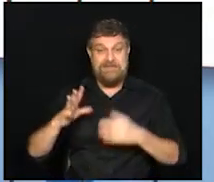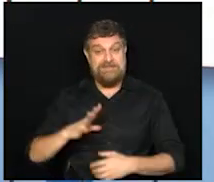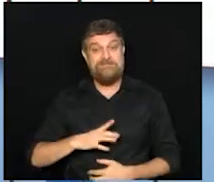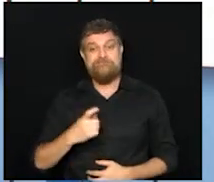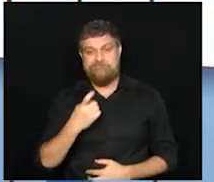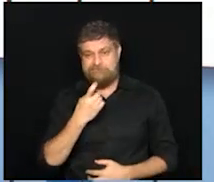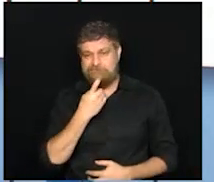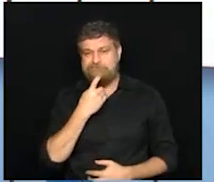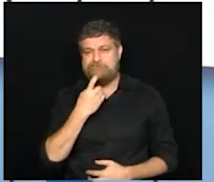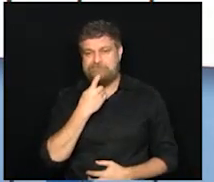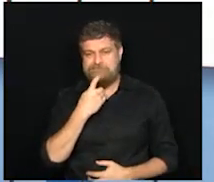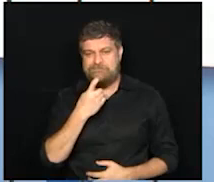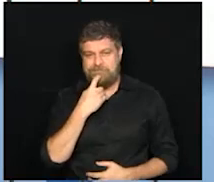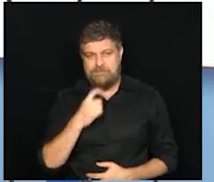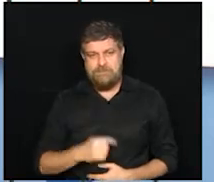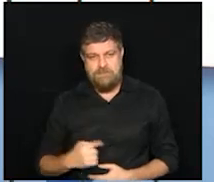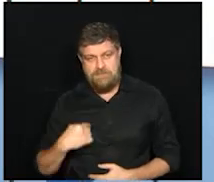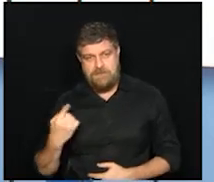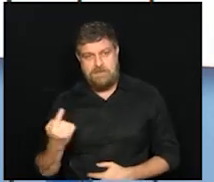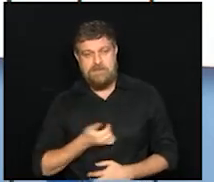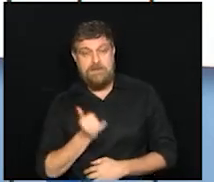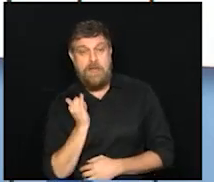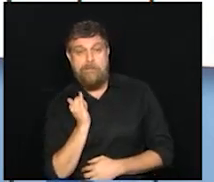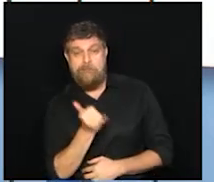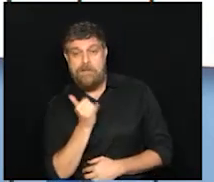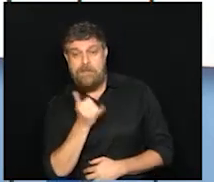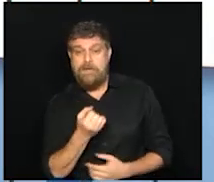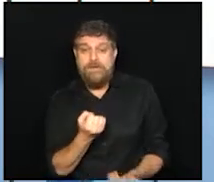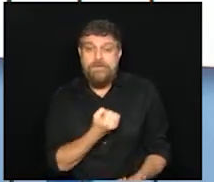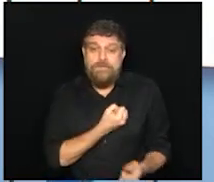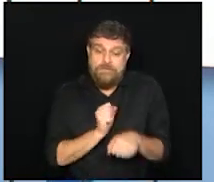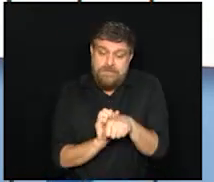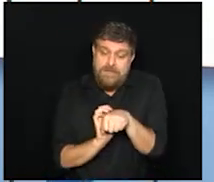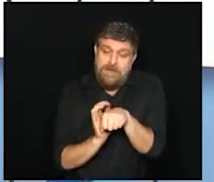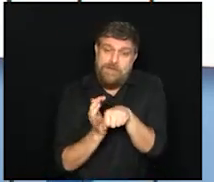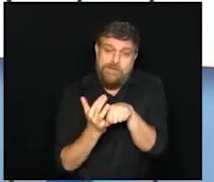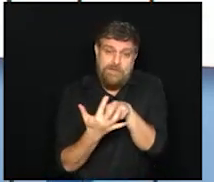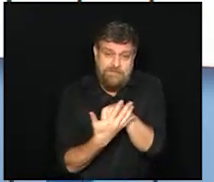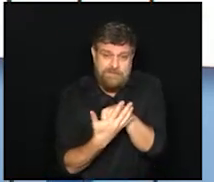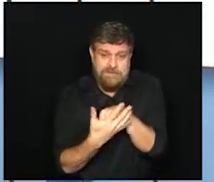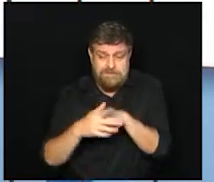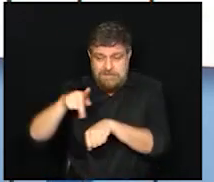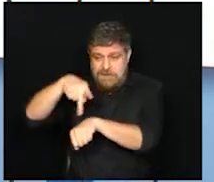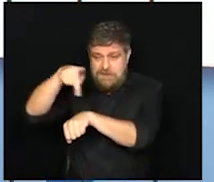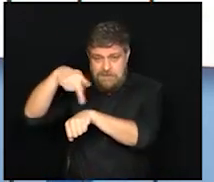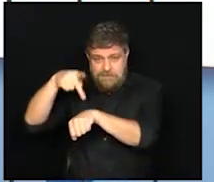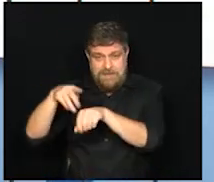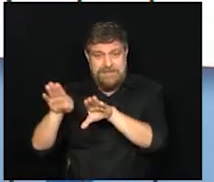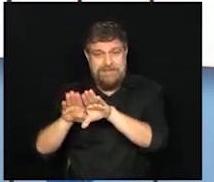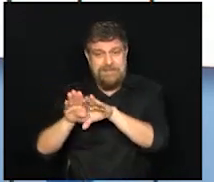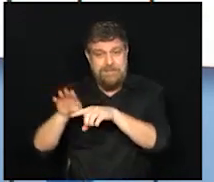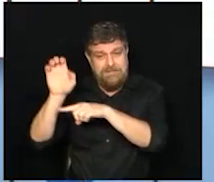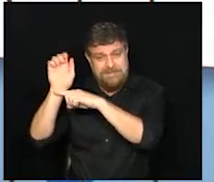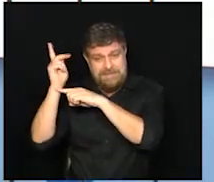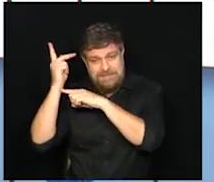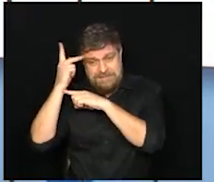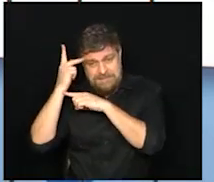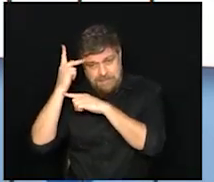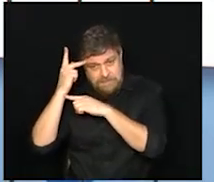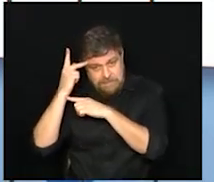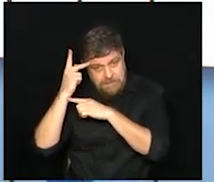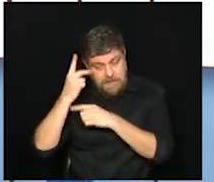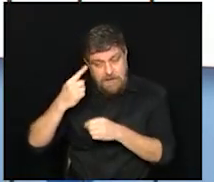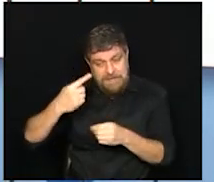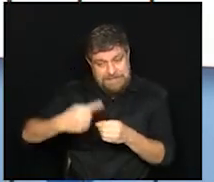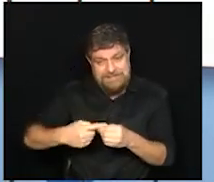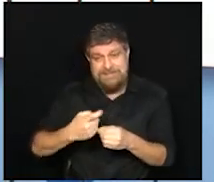nossa cidade, a gente vem falar dos dados da Covid-19 no país, no estado, na nossa região e em Campinas.